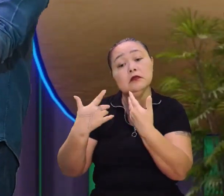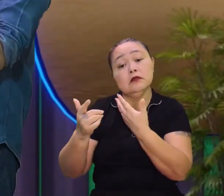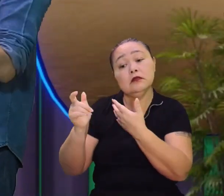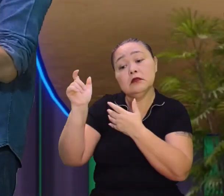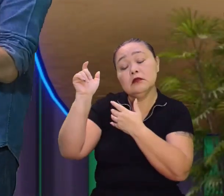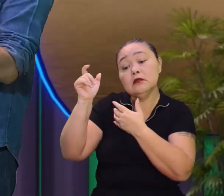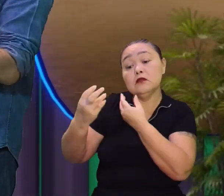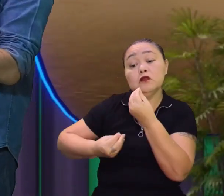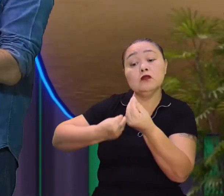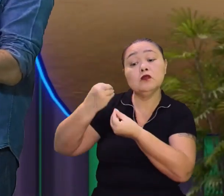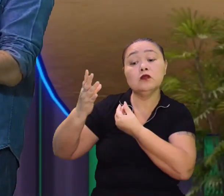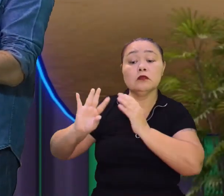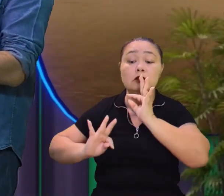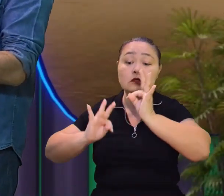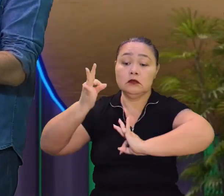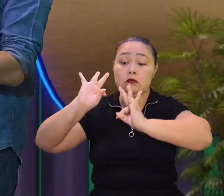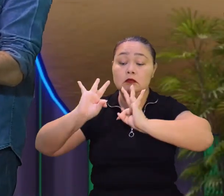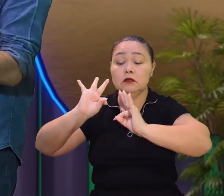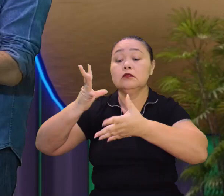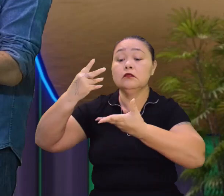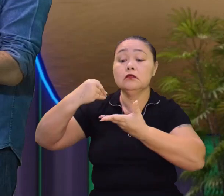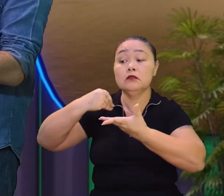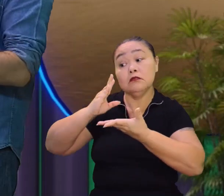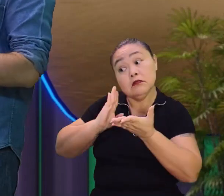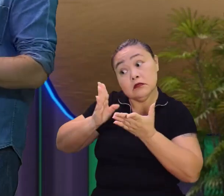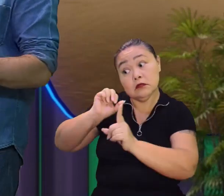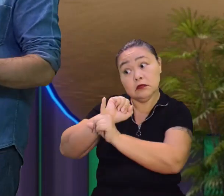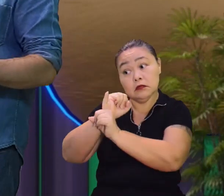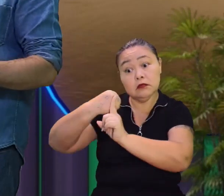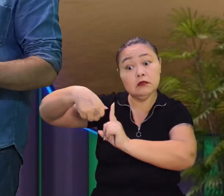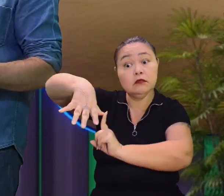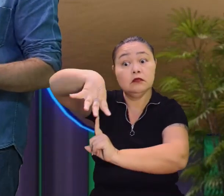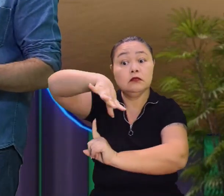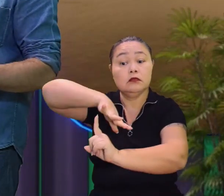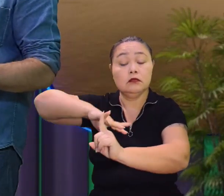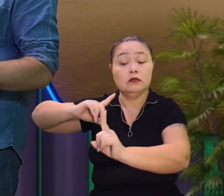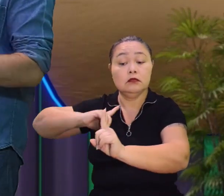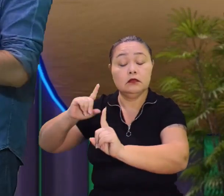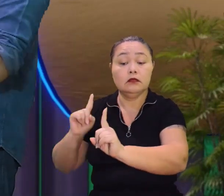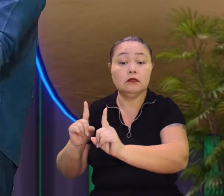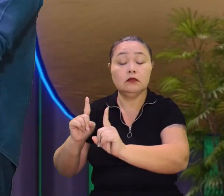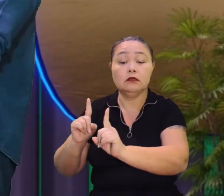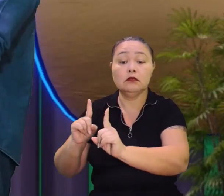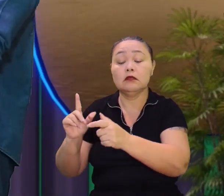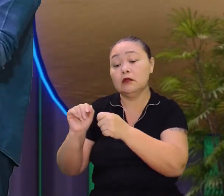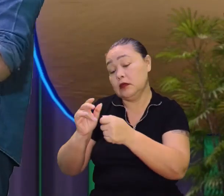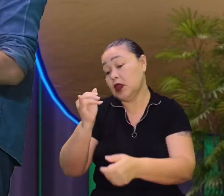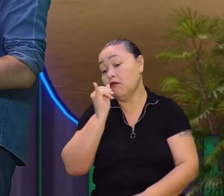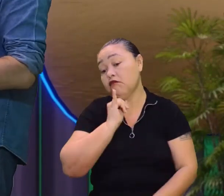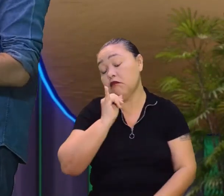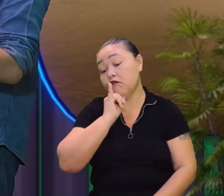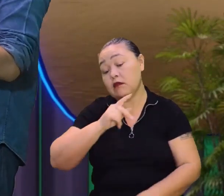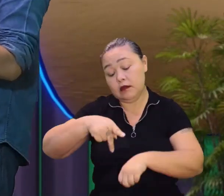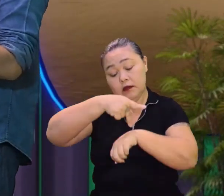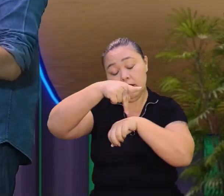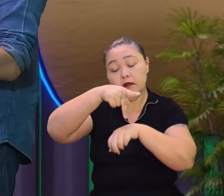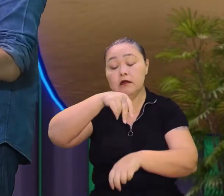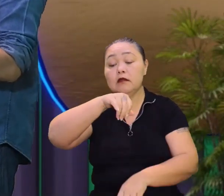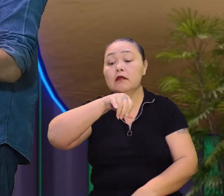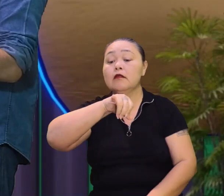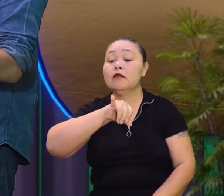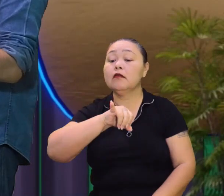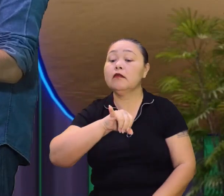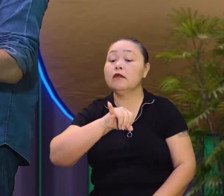ao modo tecnológico de uma sociedade. Por exemplo, Israel. Tem muita